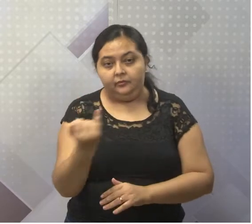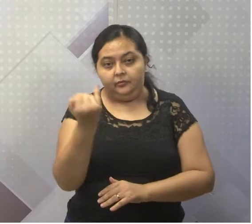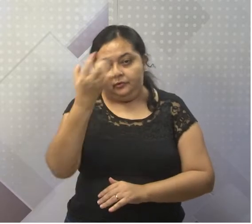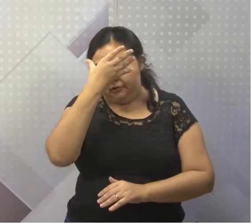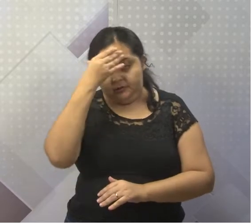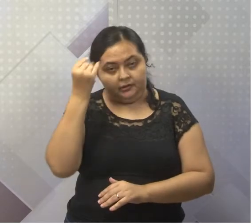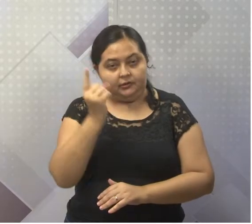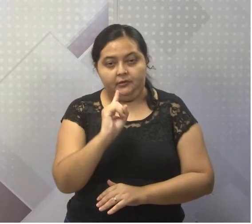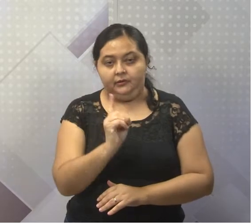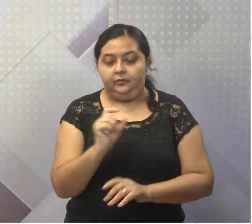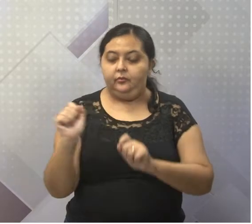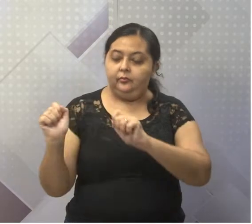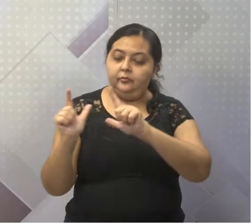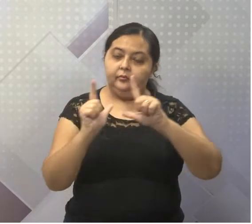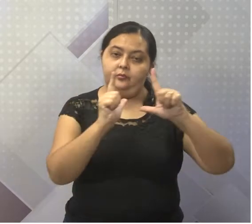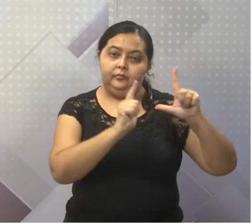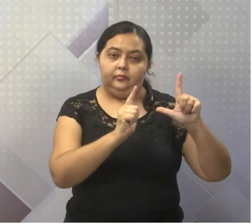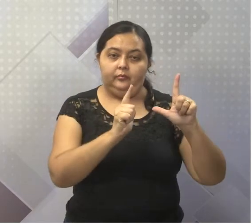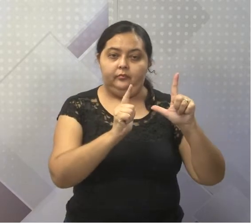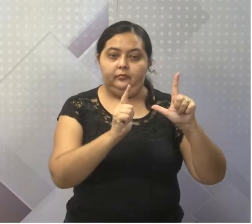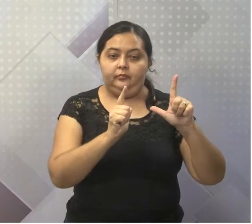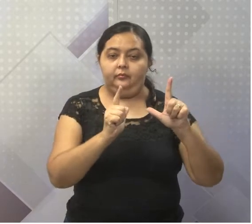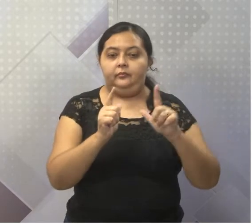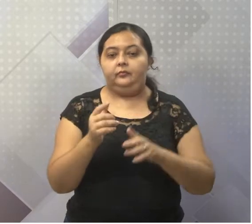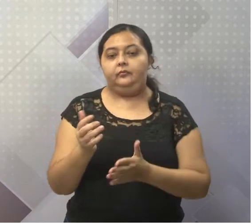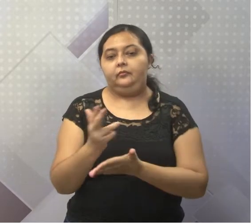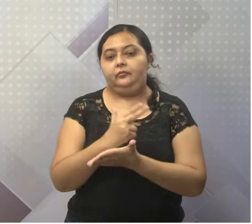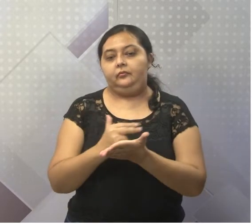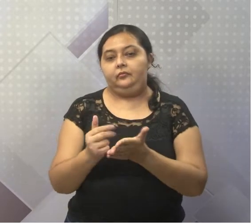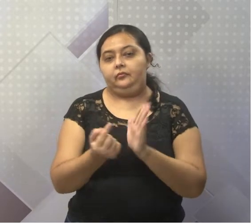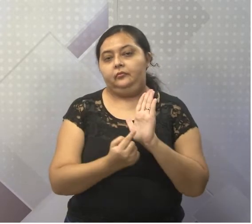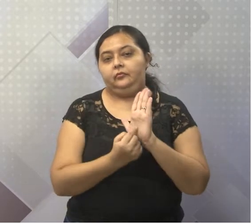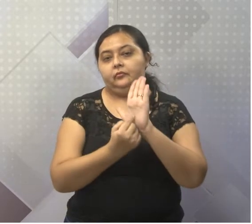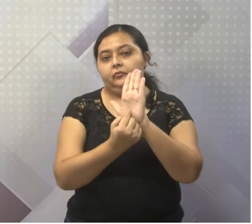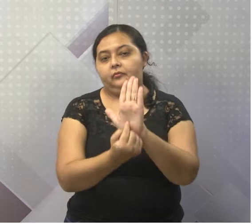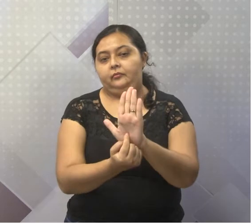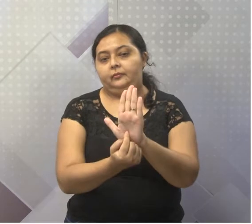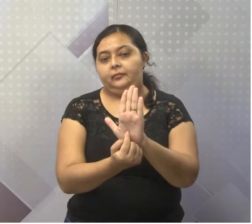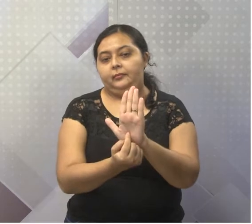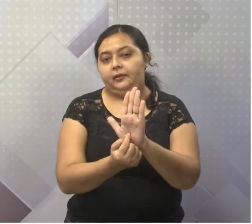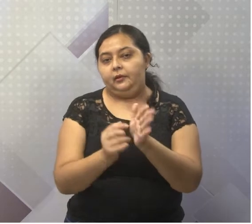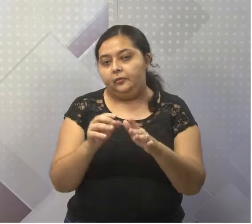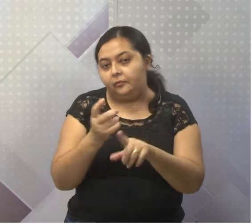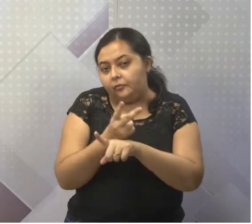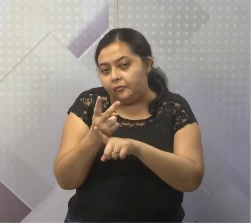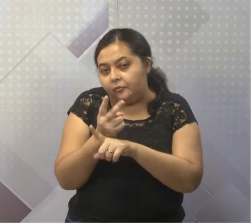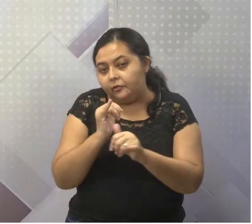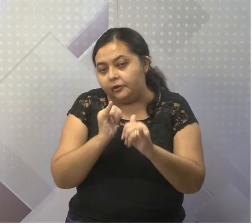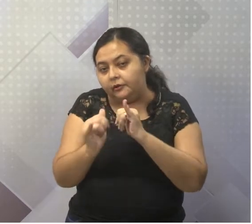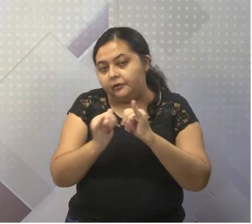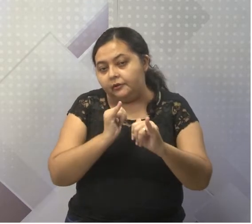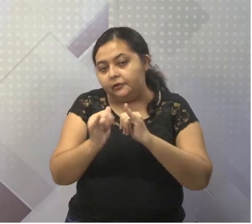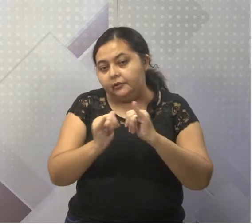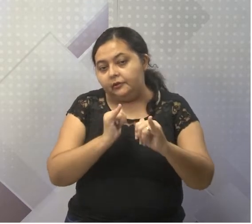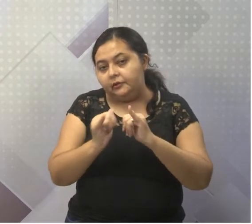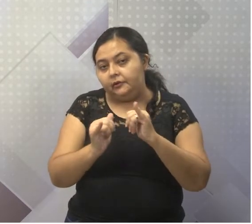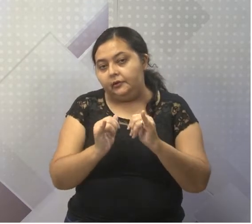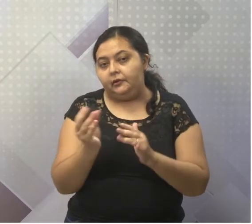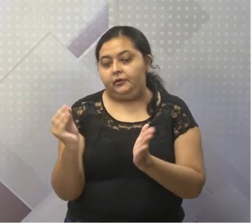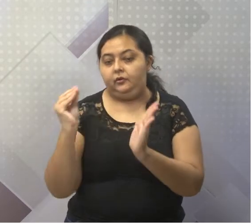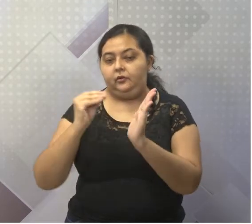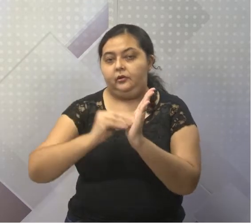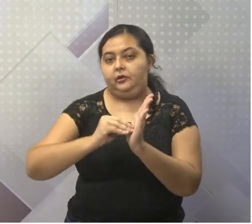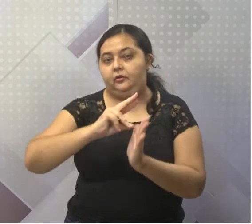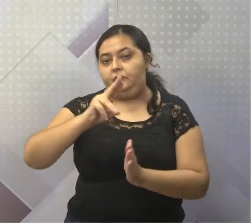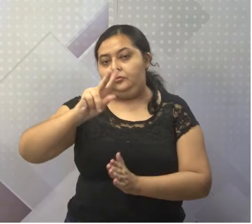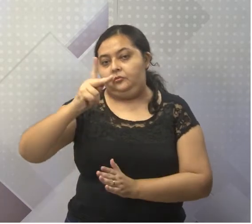nesse slide eu coloquei aí ó é uma imagem essa imagem também Você pode procurar na internet se eu colocar o nome do município vai